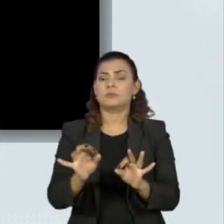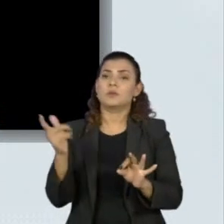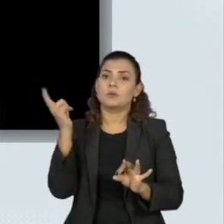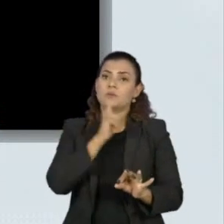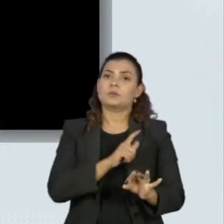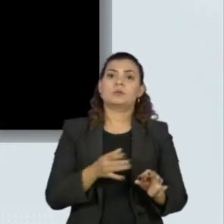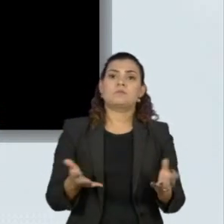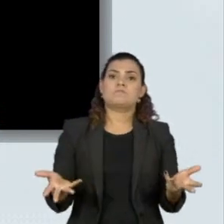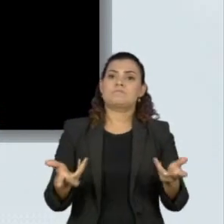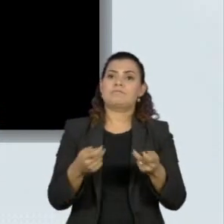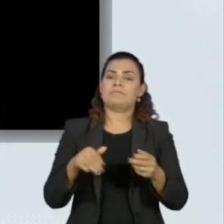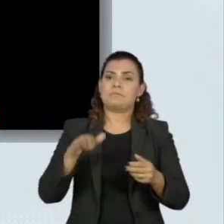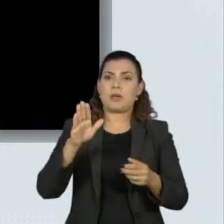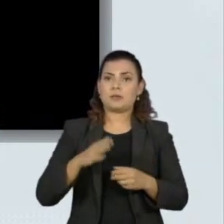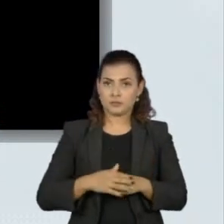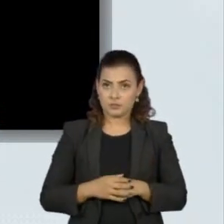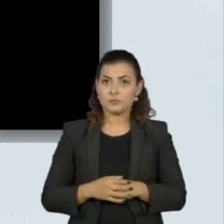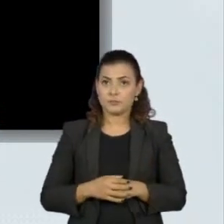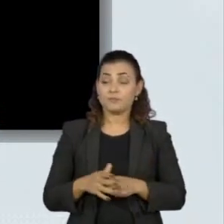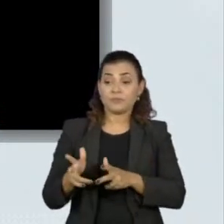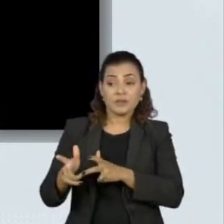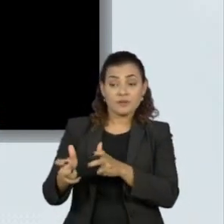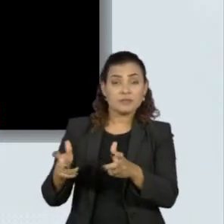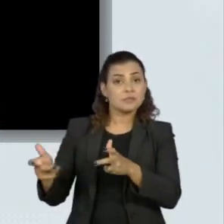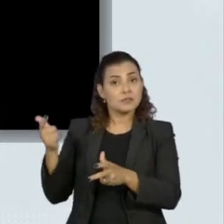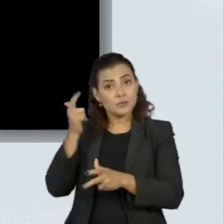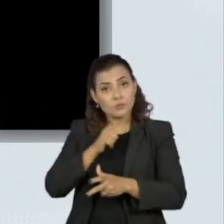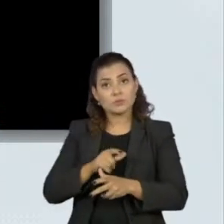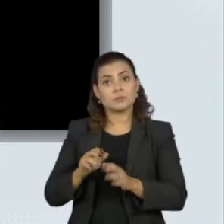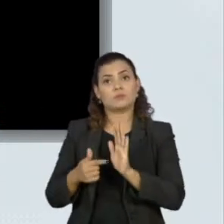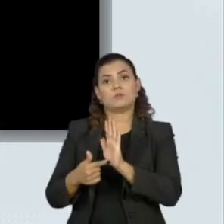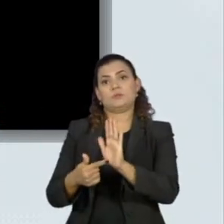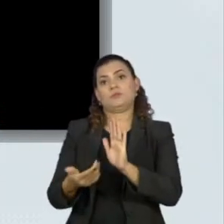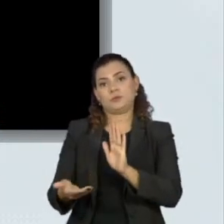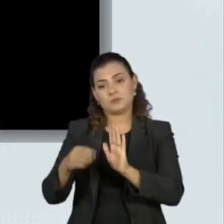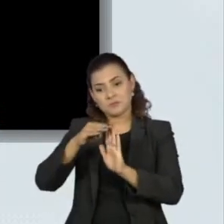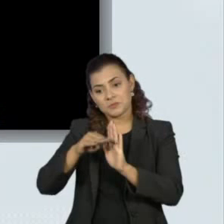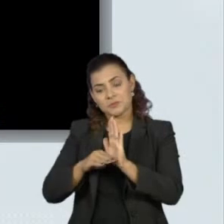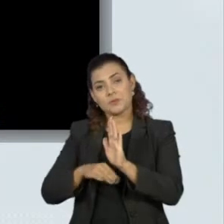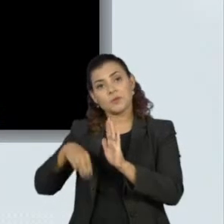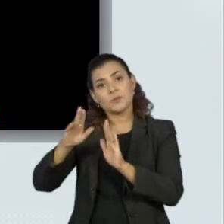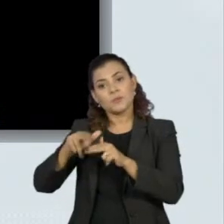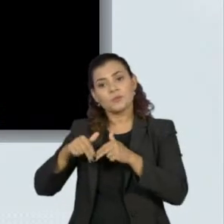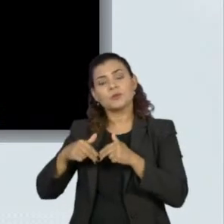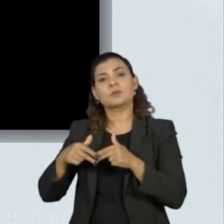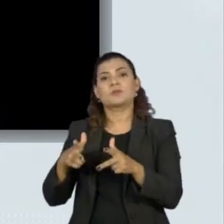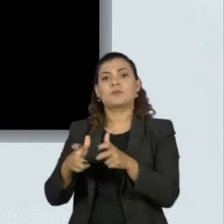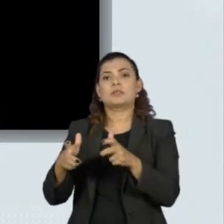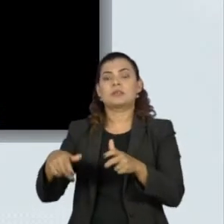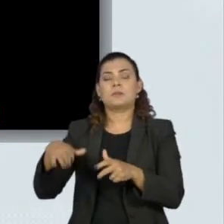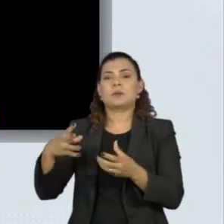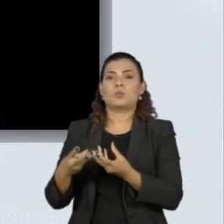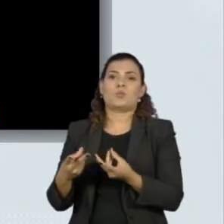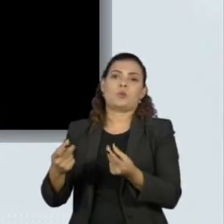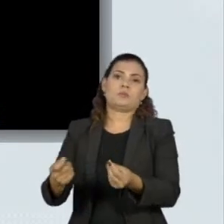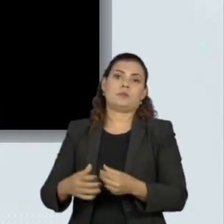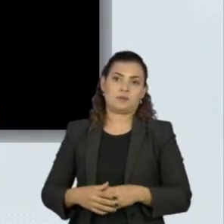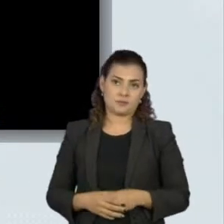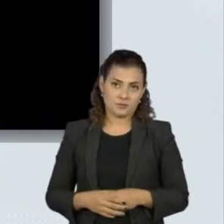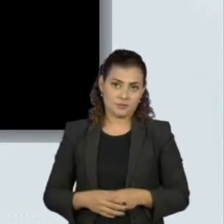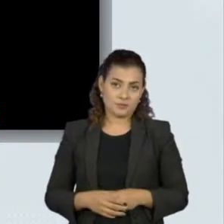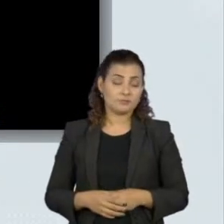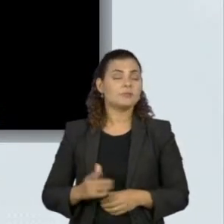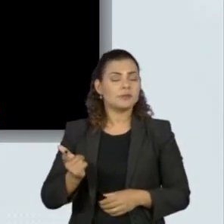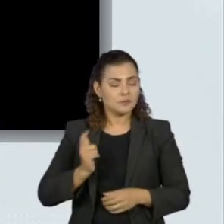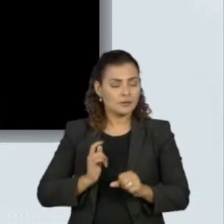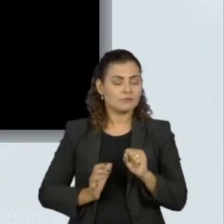efeito biológico esperado da vacina, nós conseguimos demonstrar ele. Então, esta é uma vacina eficaz. Temos